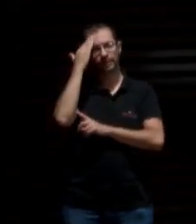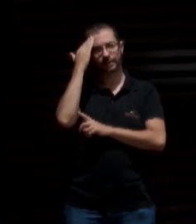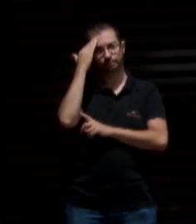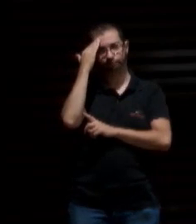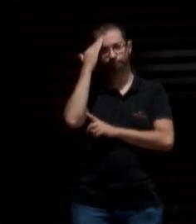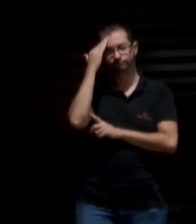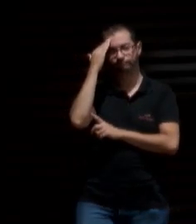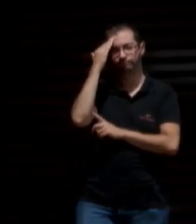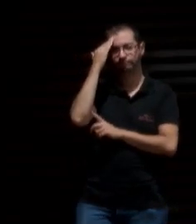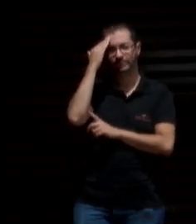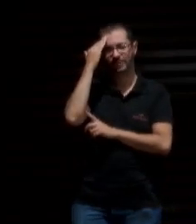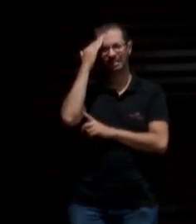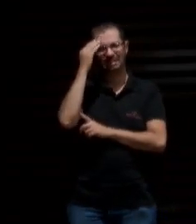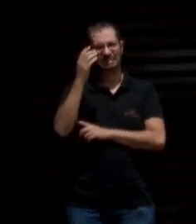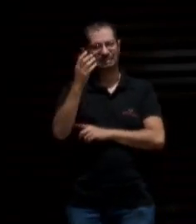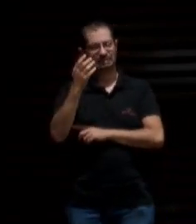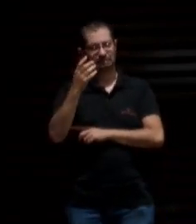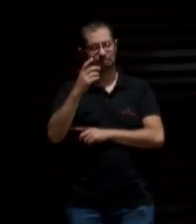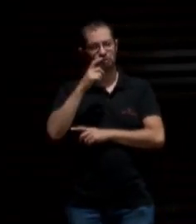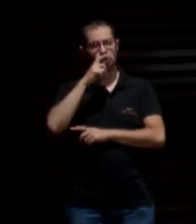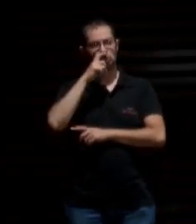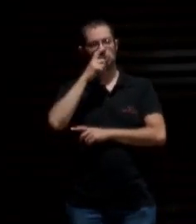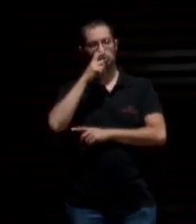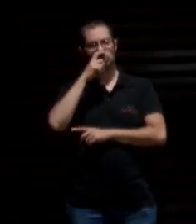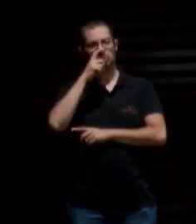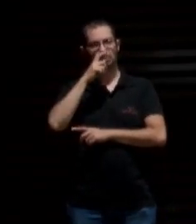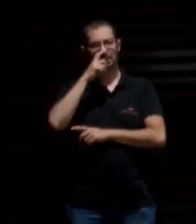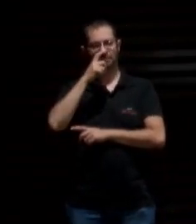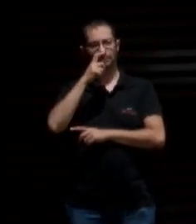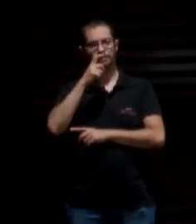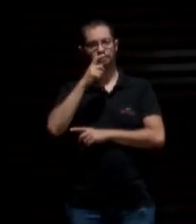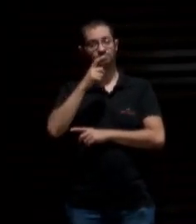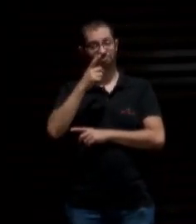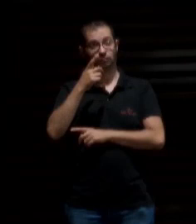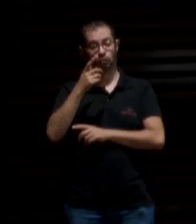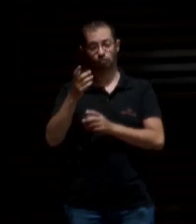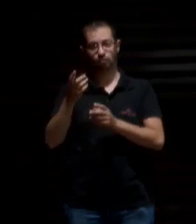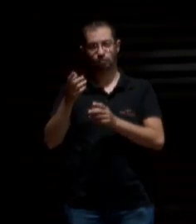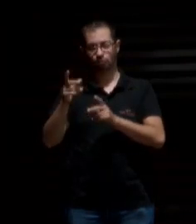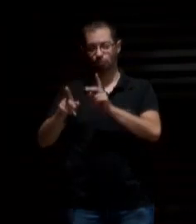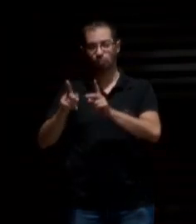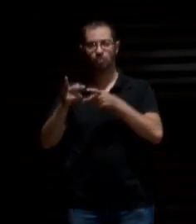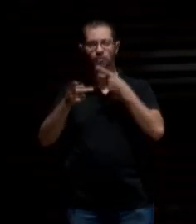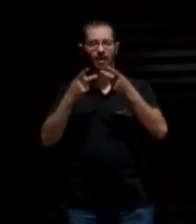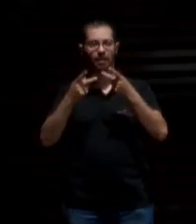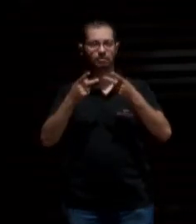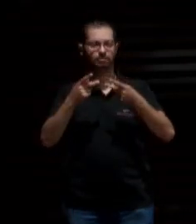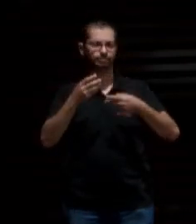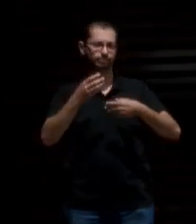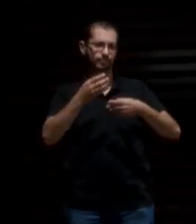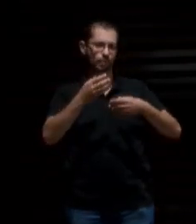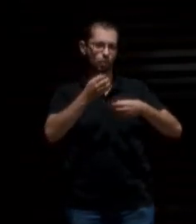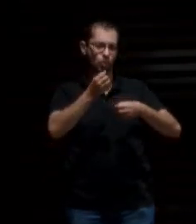Samaria, que em soberba e altivez de coração dizem: os tijolos ruíram por terra, mas